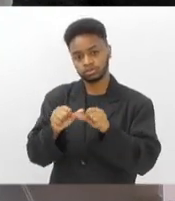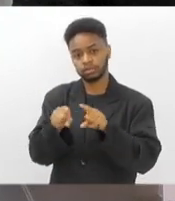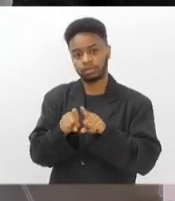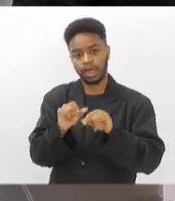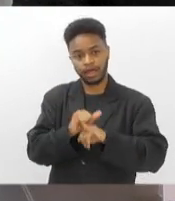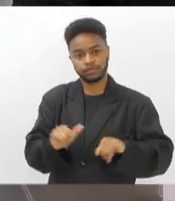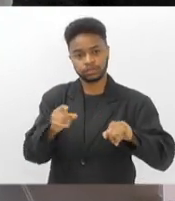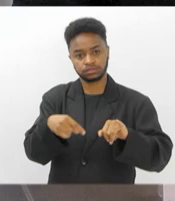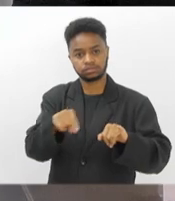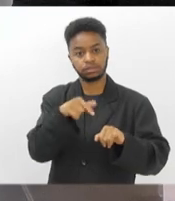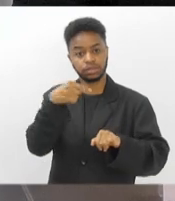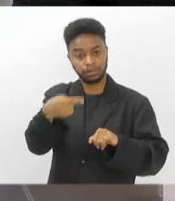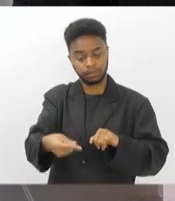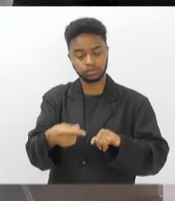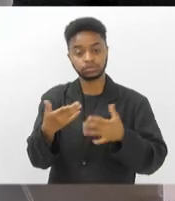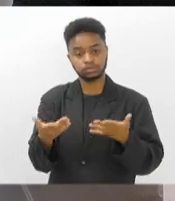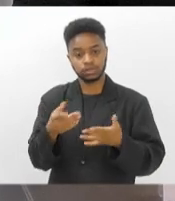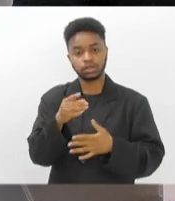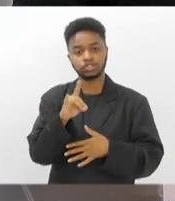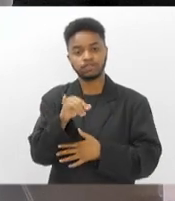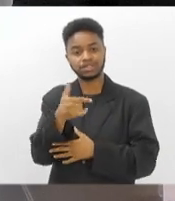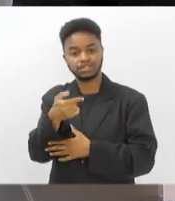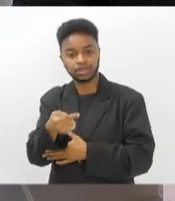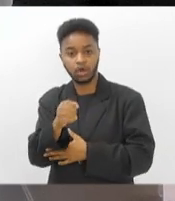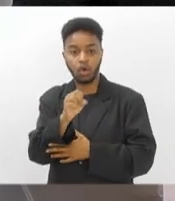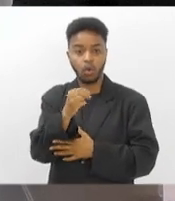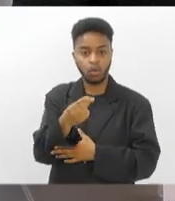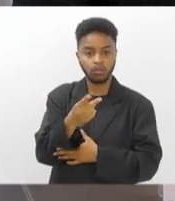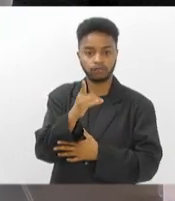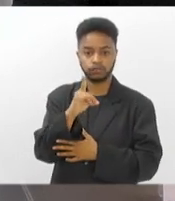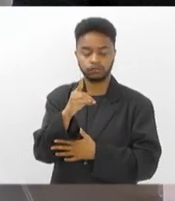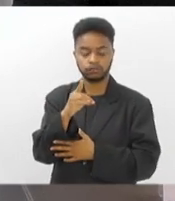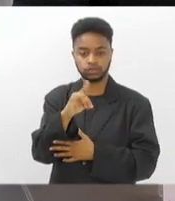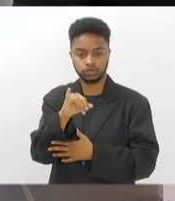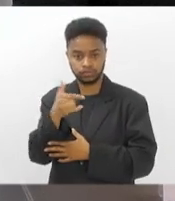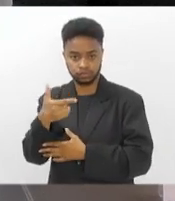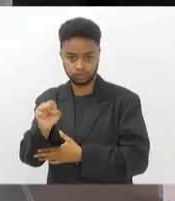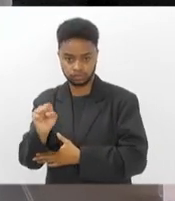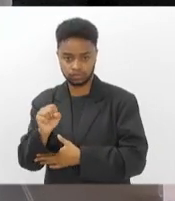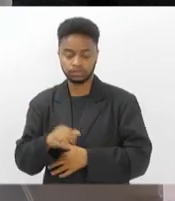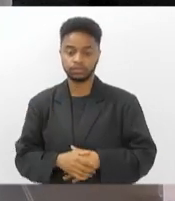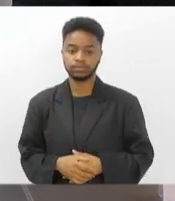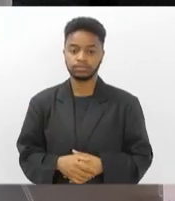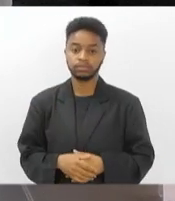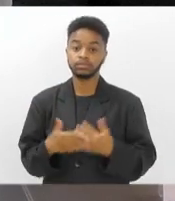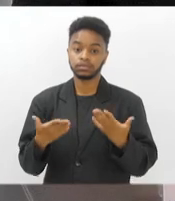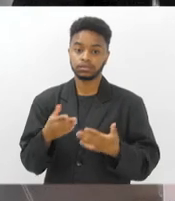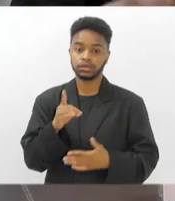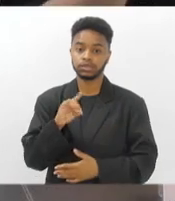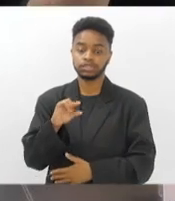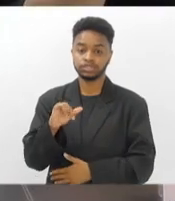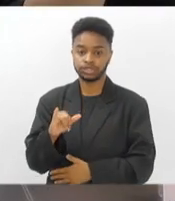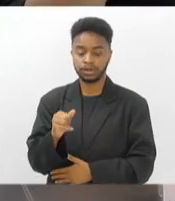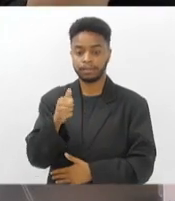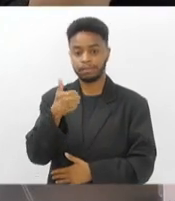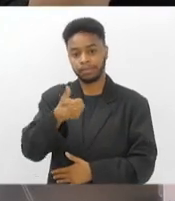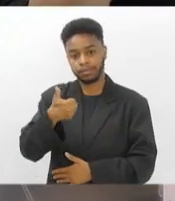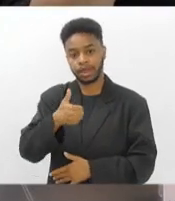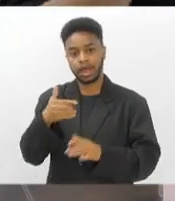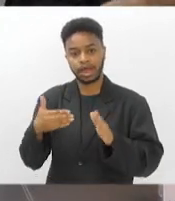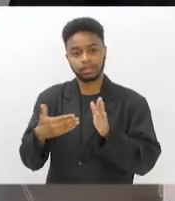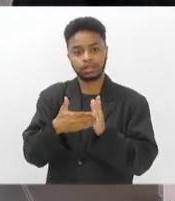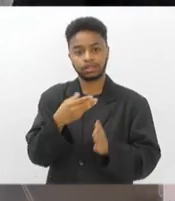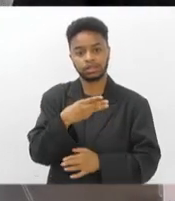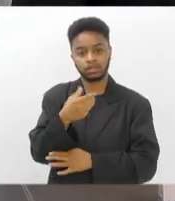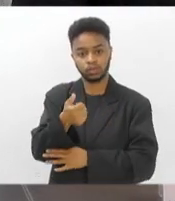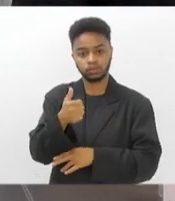depois então será 27 ou 28 tá E com isso dia 1/7 o recesso parlamentar